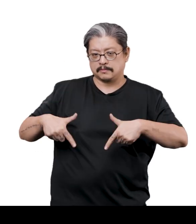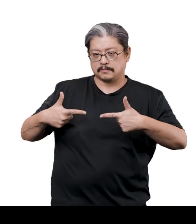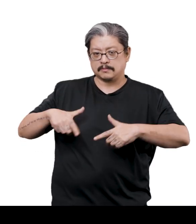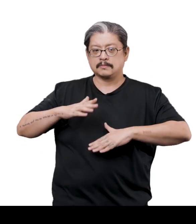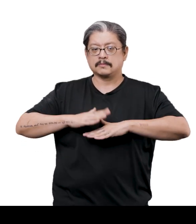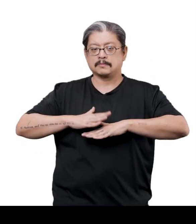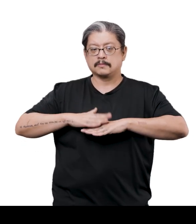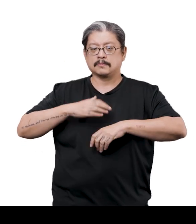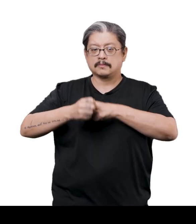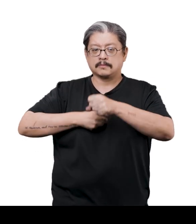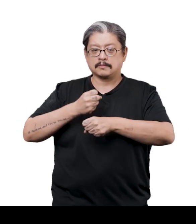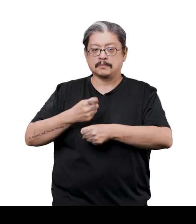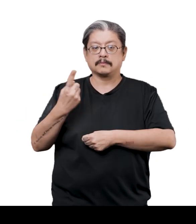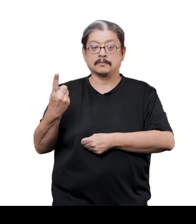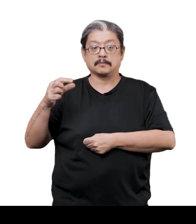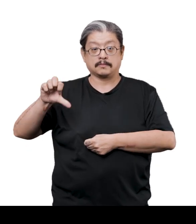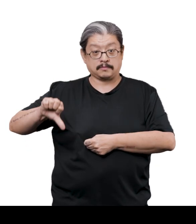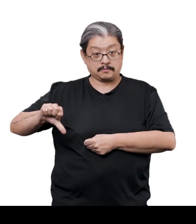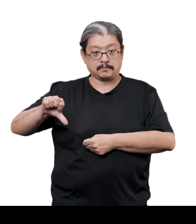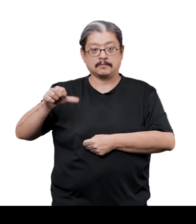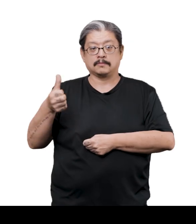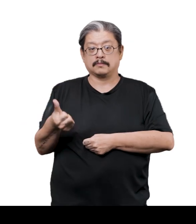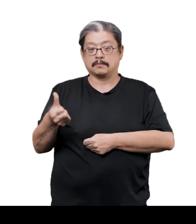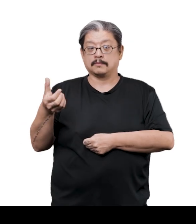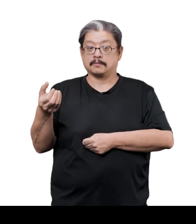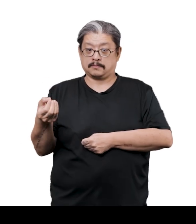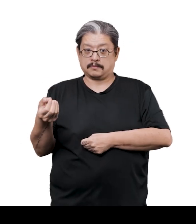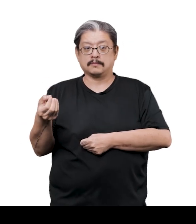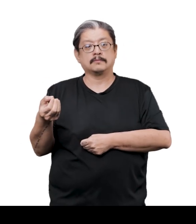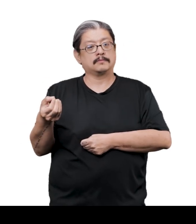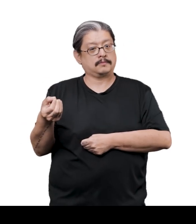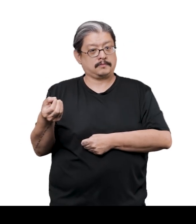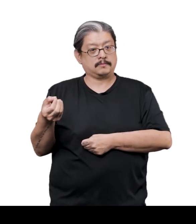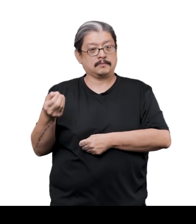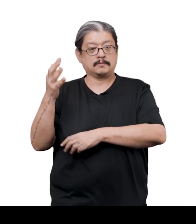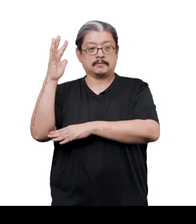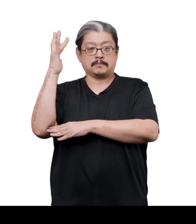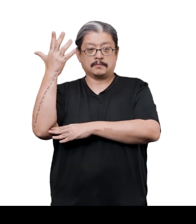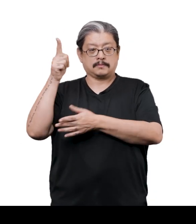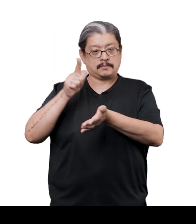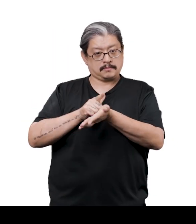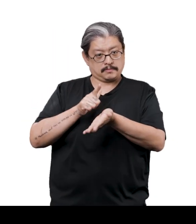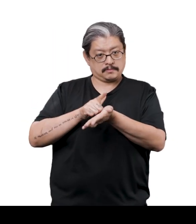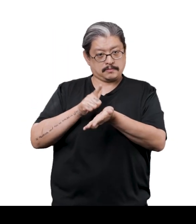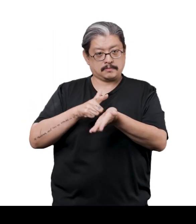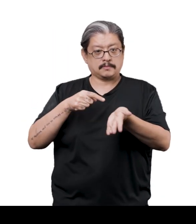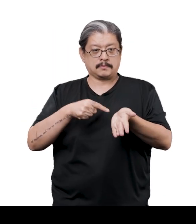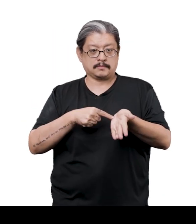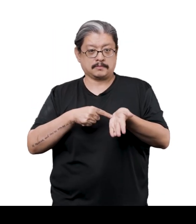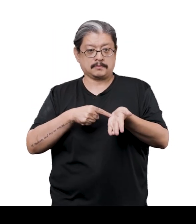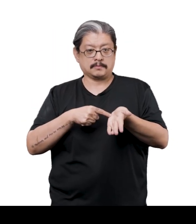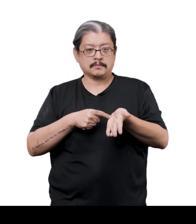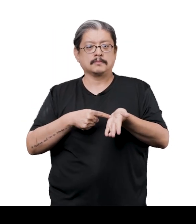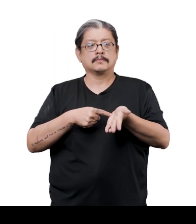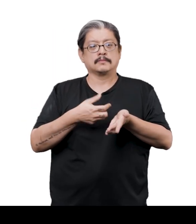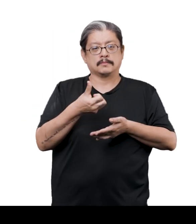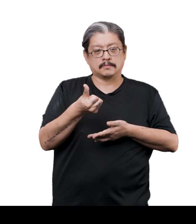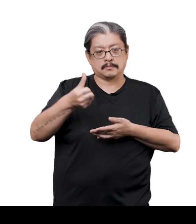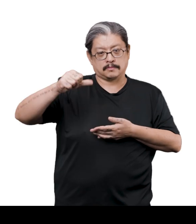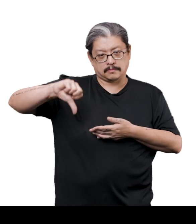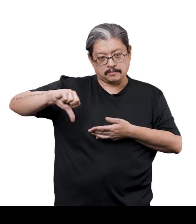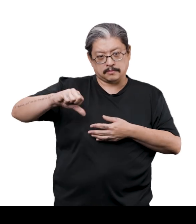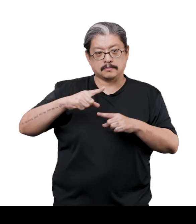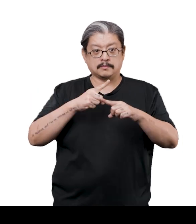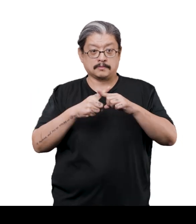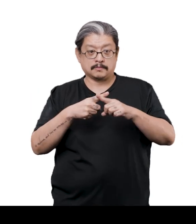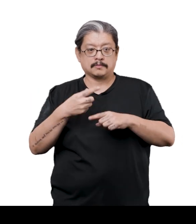Título, produzida na década de 1960. É uma gravura de tronco sobre papel de 69 centímetros de altura